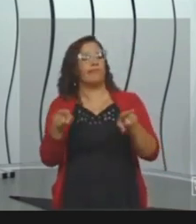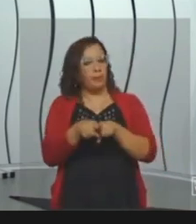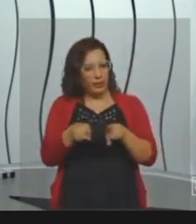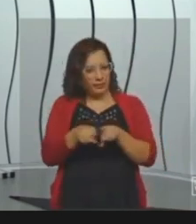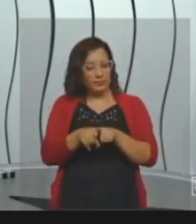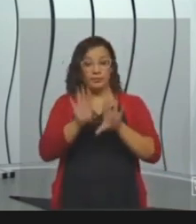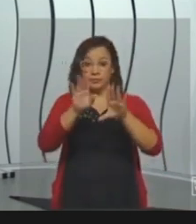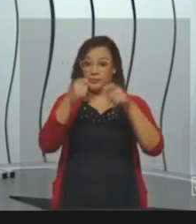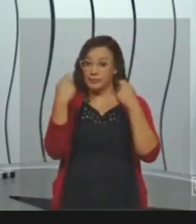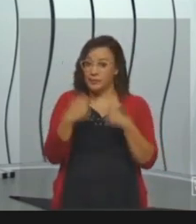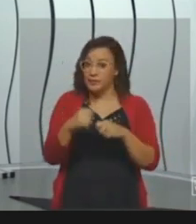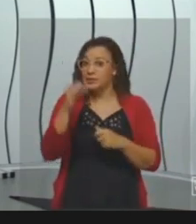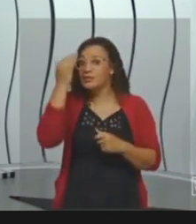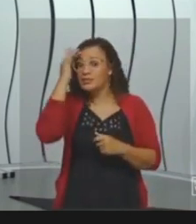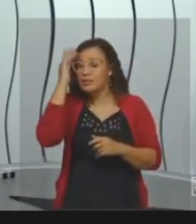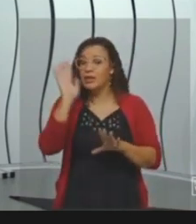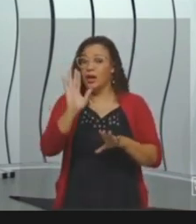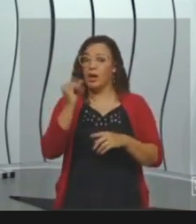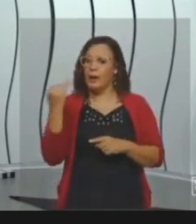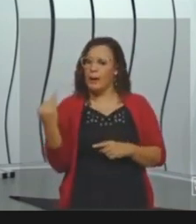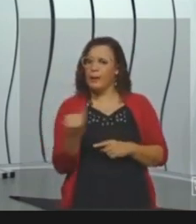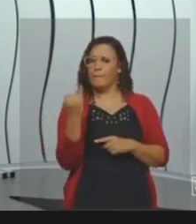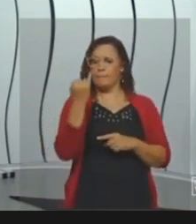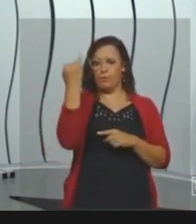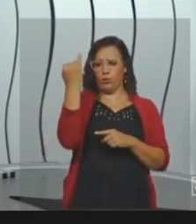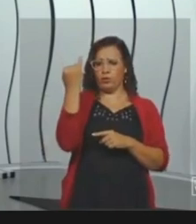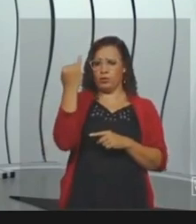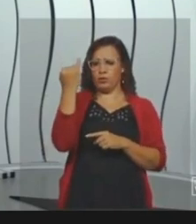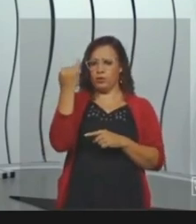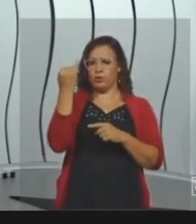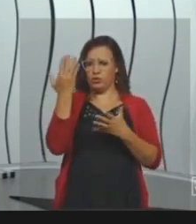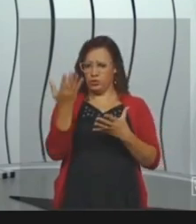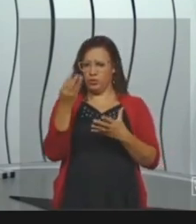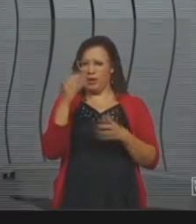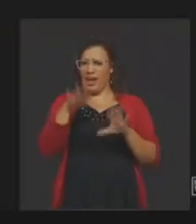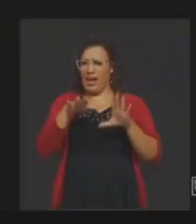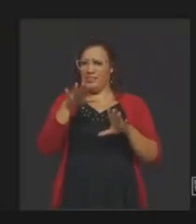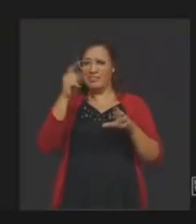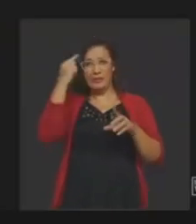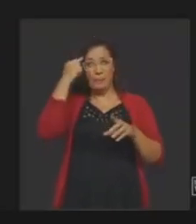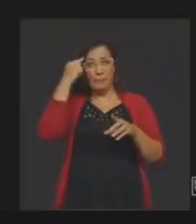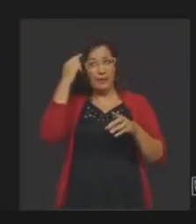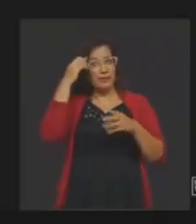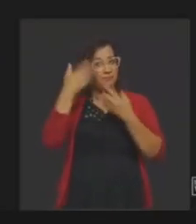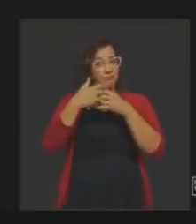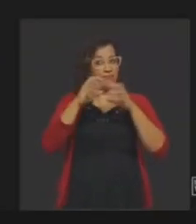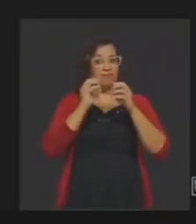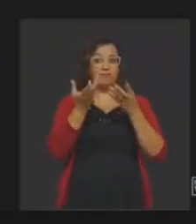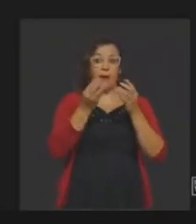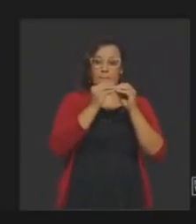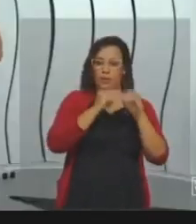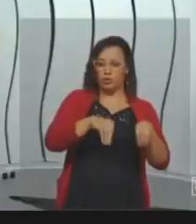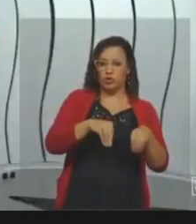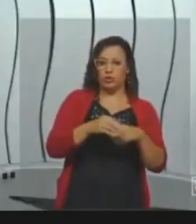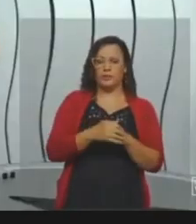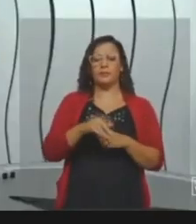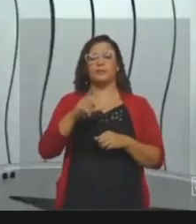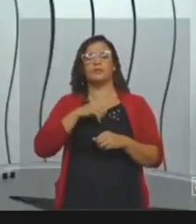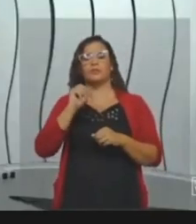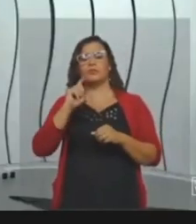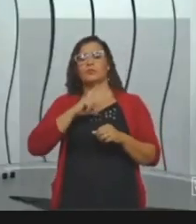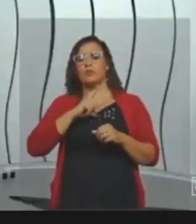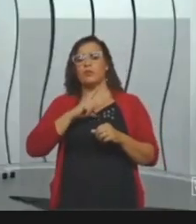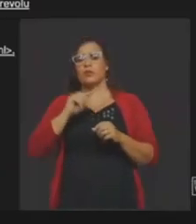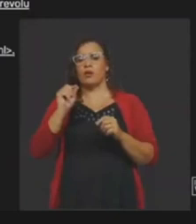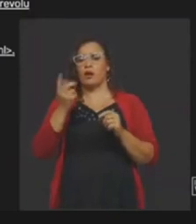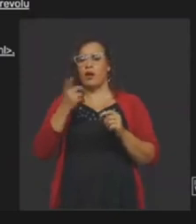É necessário entender que importante é aquilo que afeta muito. Aqui algumas referências bibliográficas, caso você